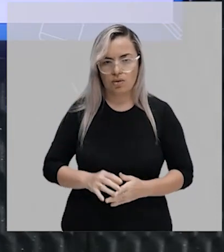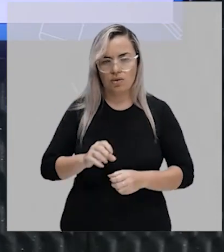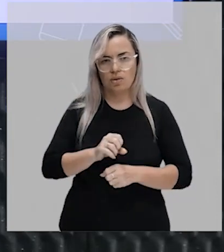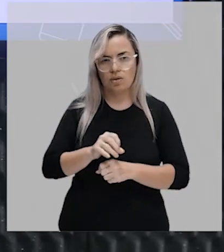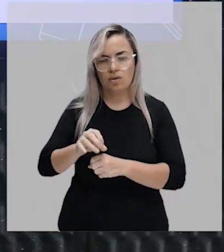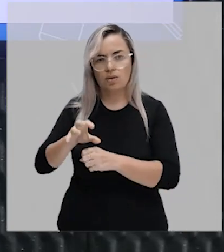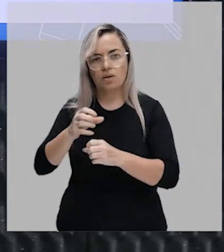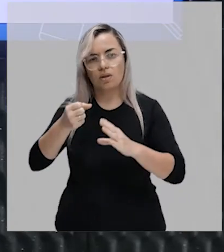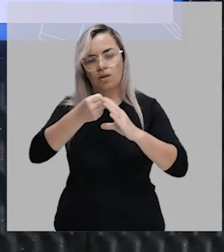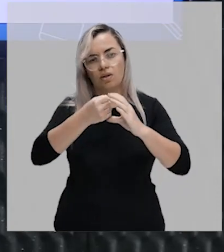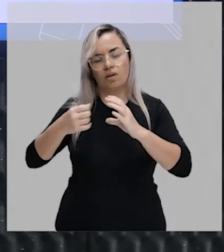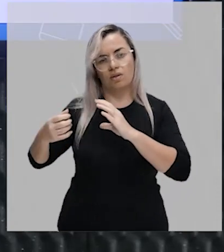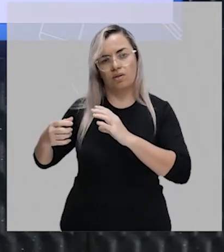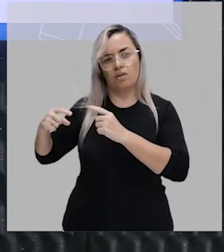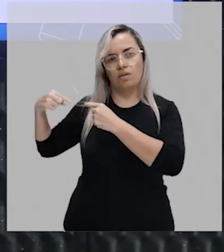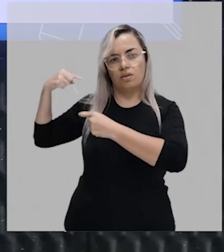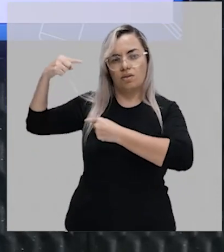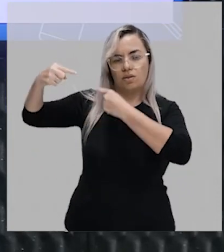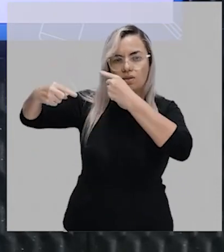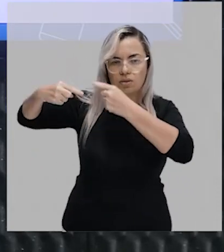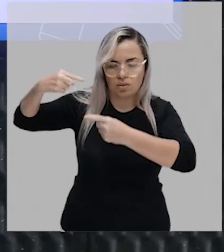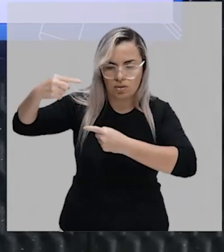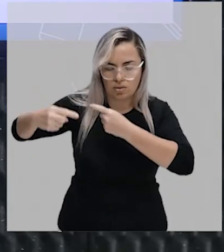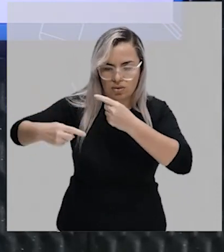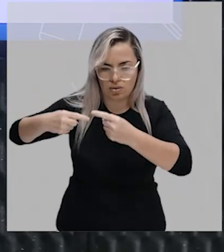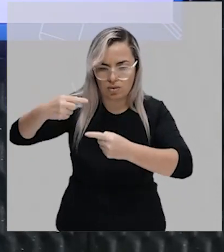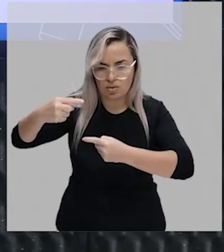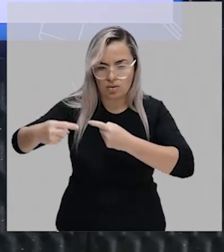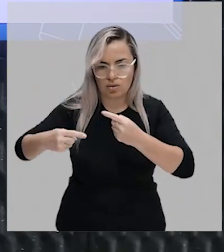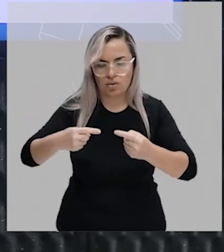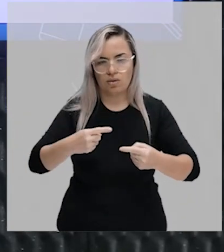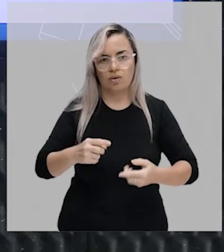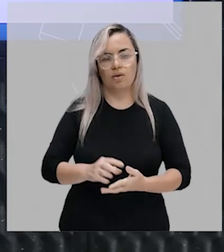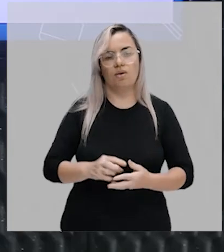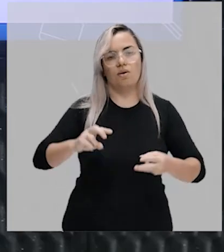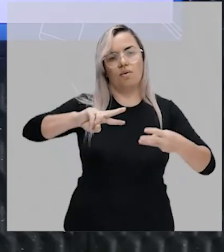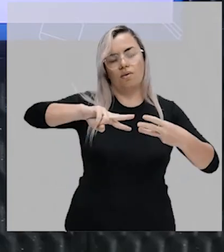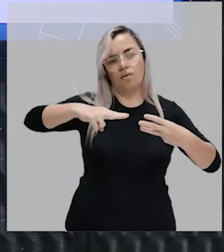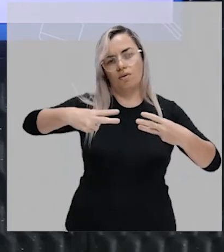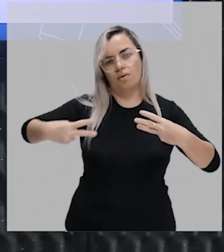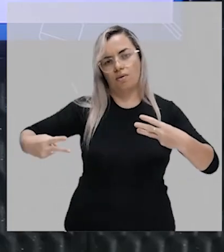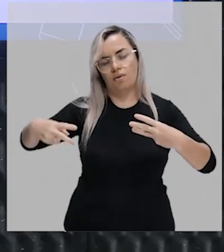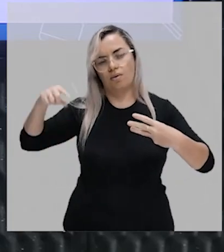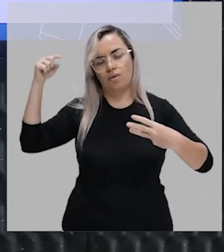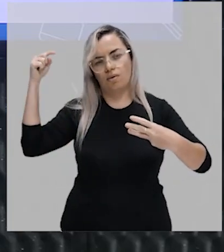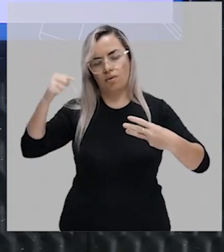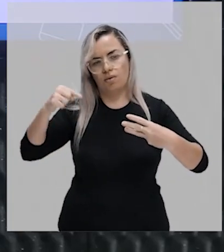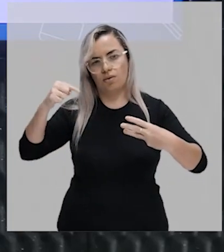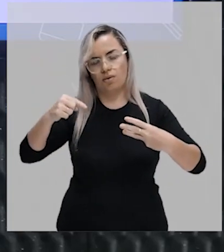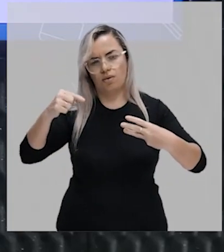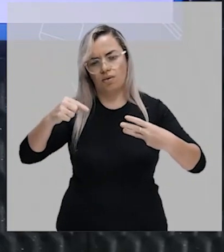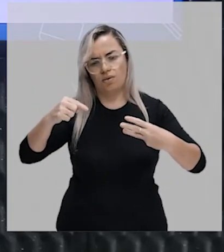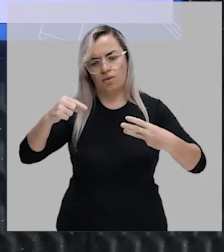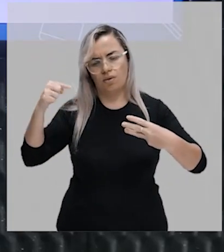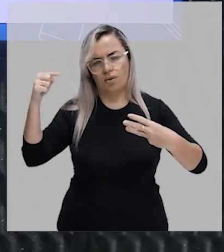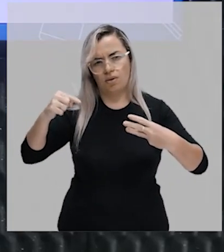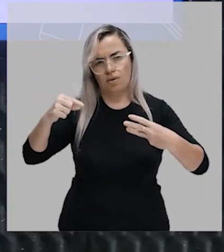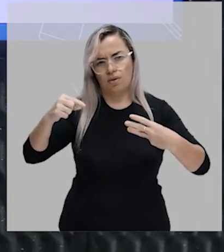nossas características hereditárias. Gregor Mendel foi um tipo